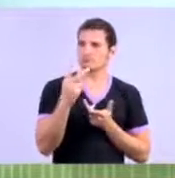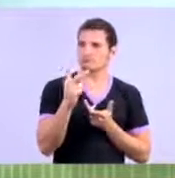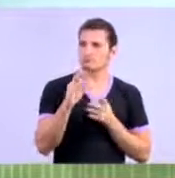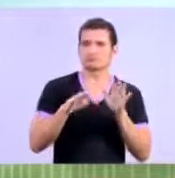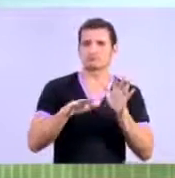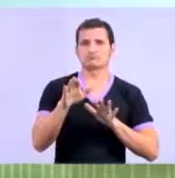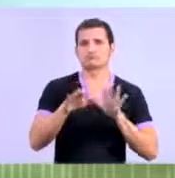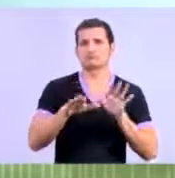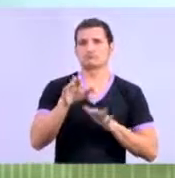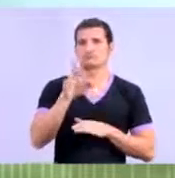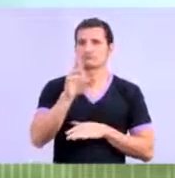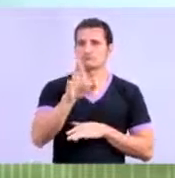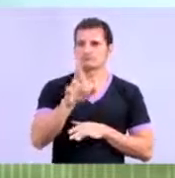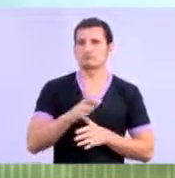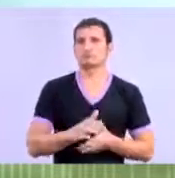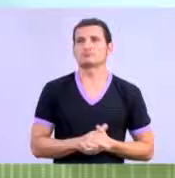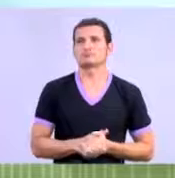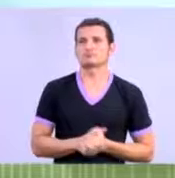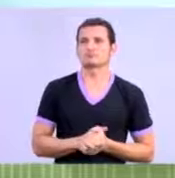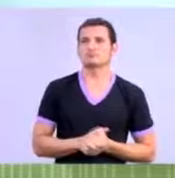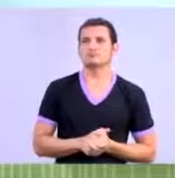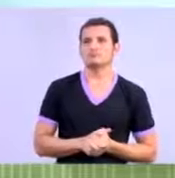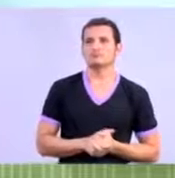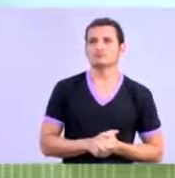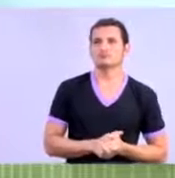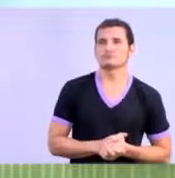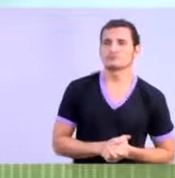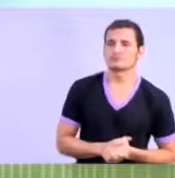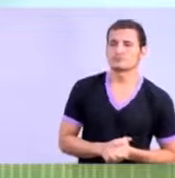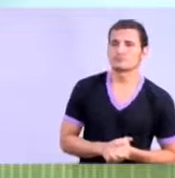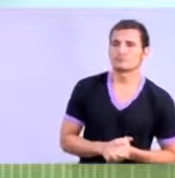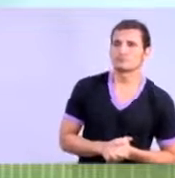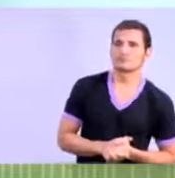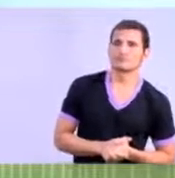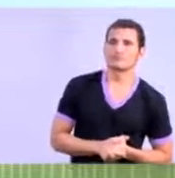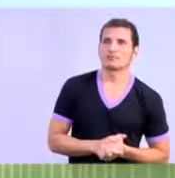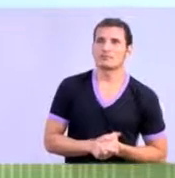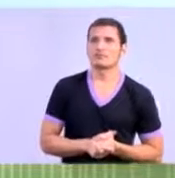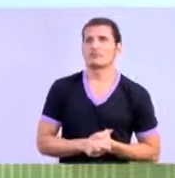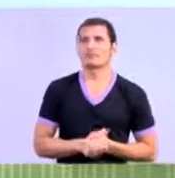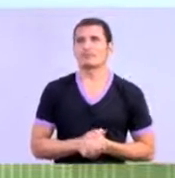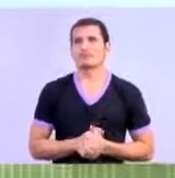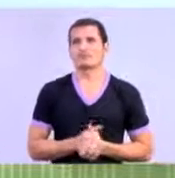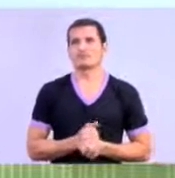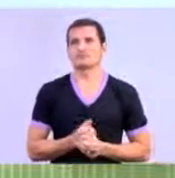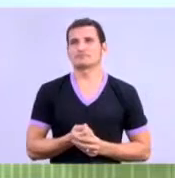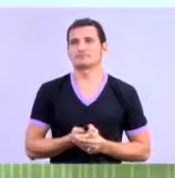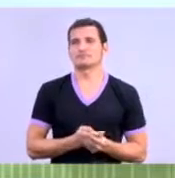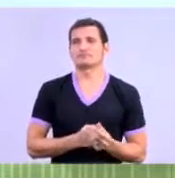né? No objeto. Não interessa se está em cima ou está embaixo. Mas como a gente